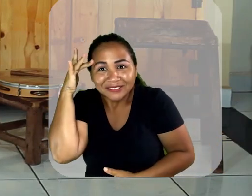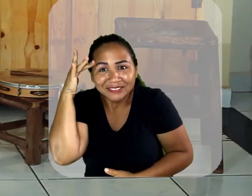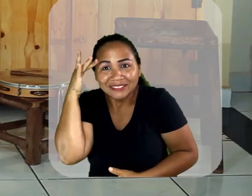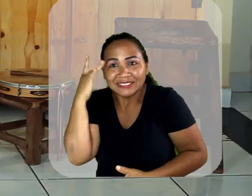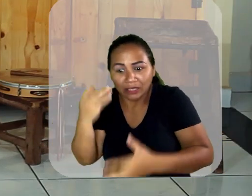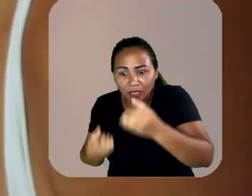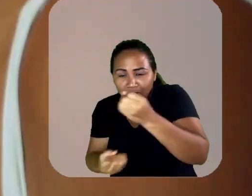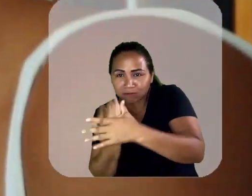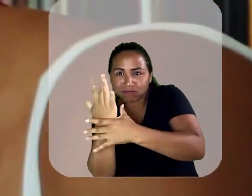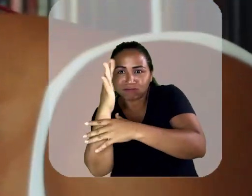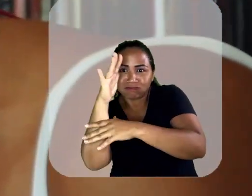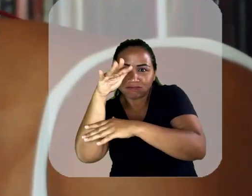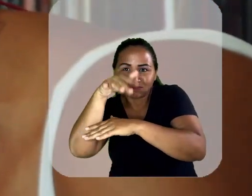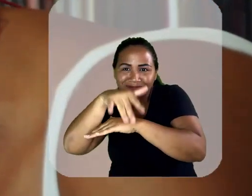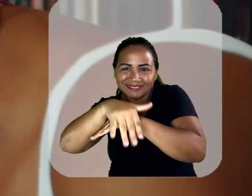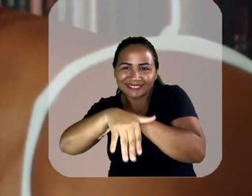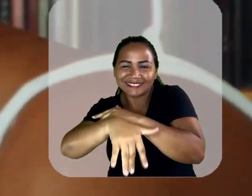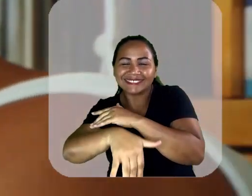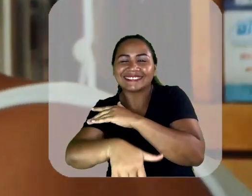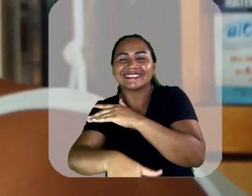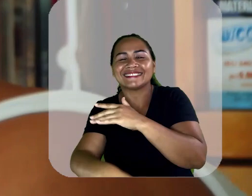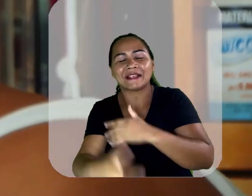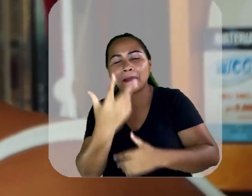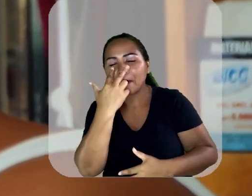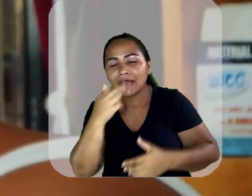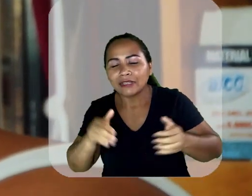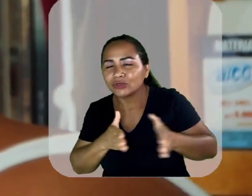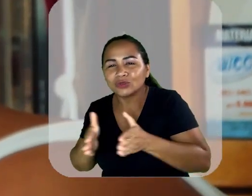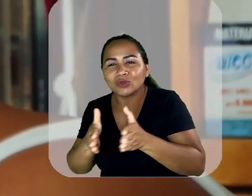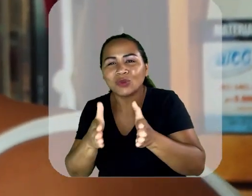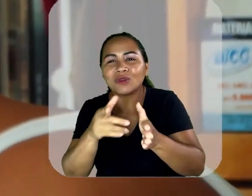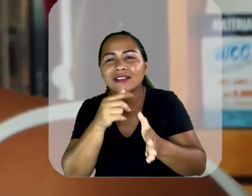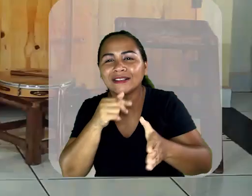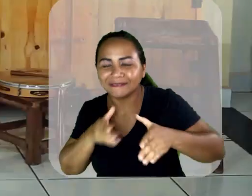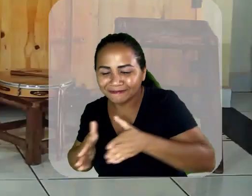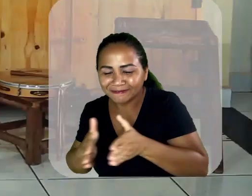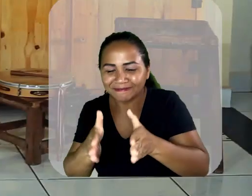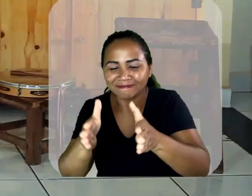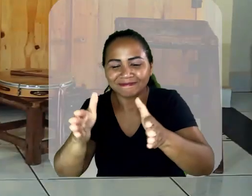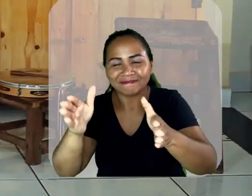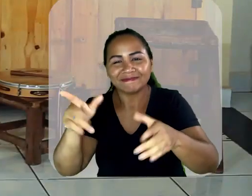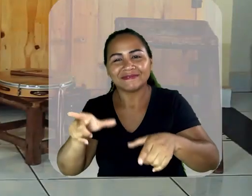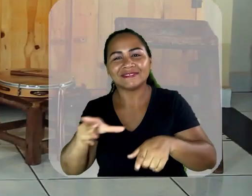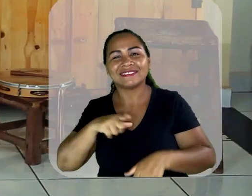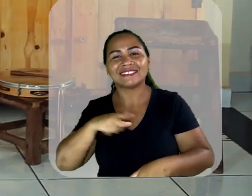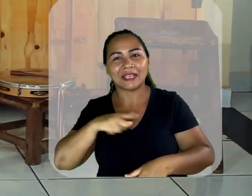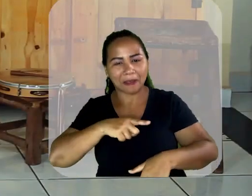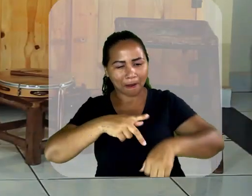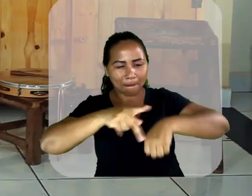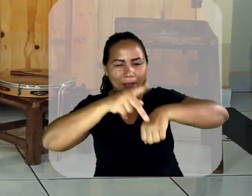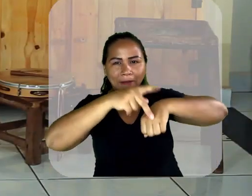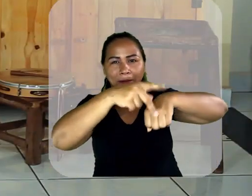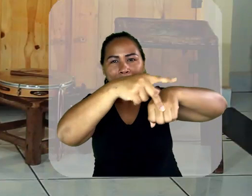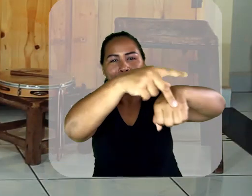ribanceiras, entre pedras, barrancas e redes, alimenta a poesia